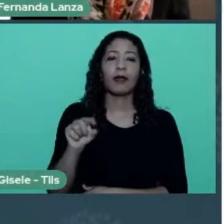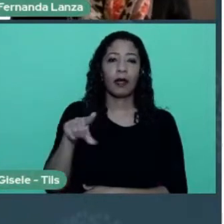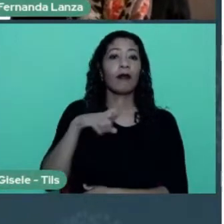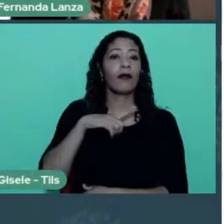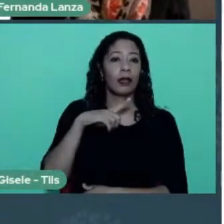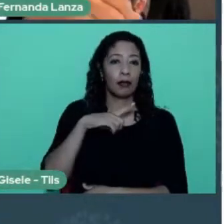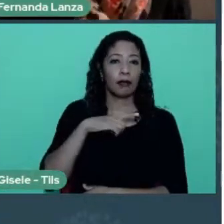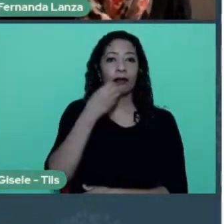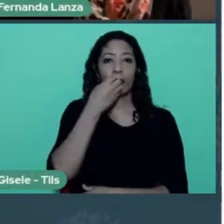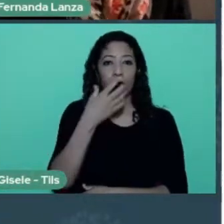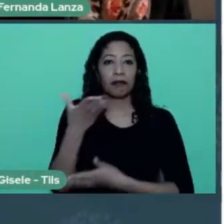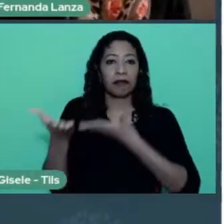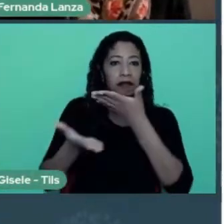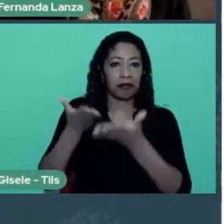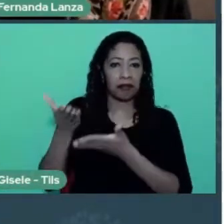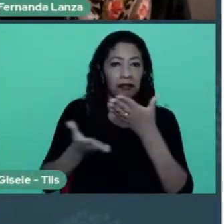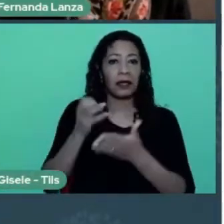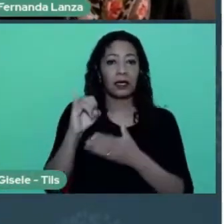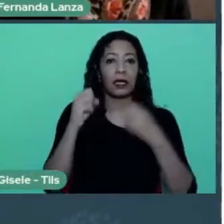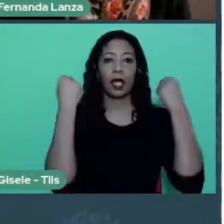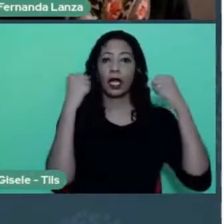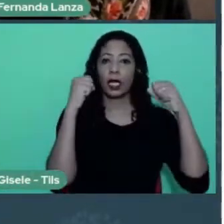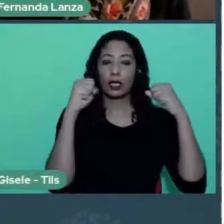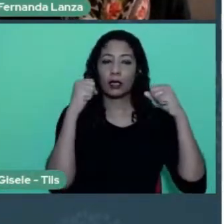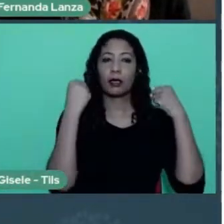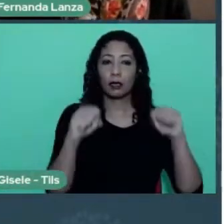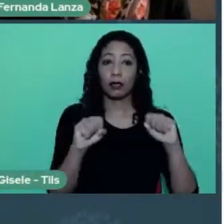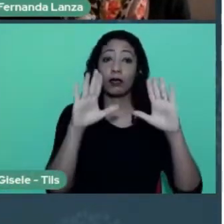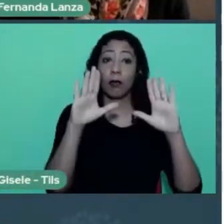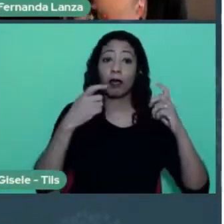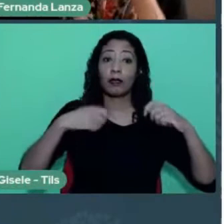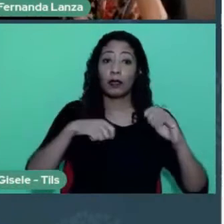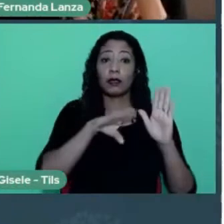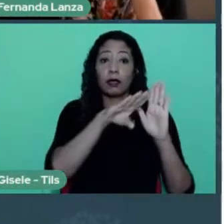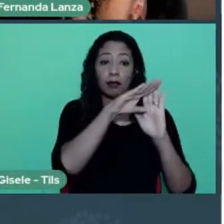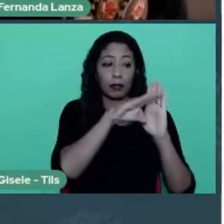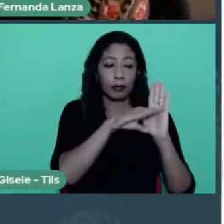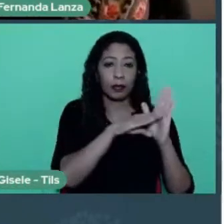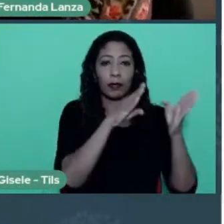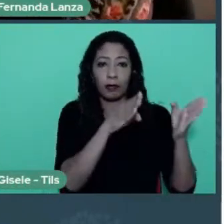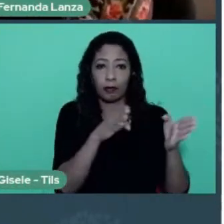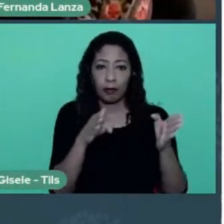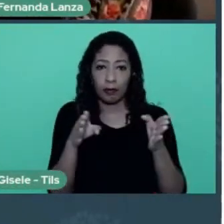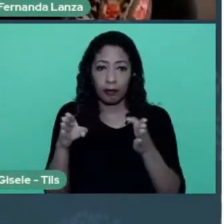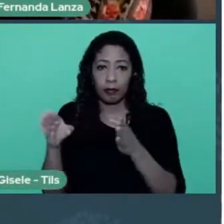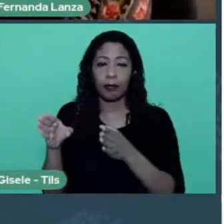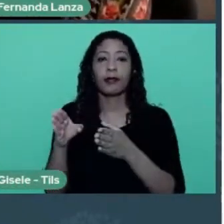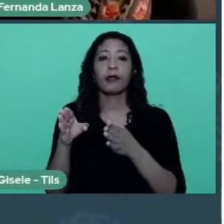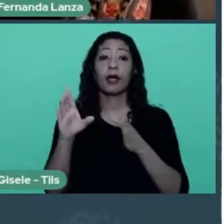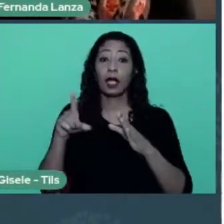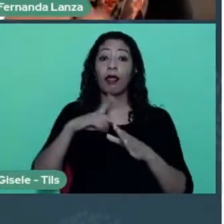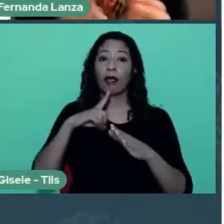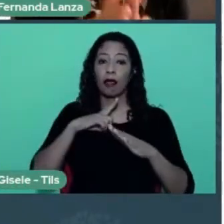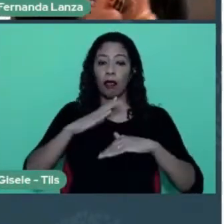realizar exercício físico, desde que esse exercício seja programado e definitivamente bem prescrito por um